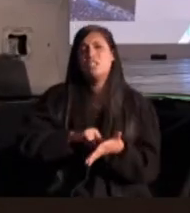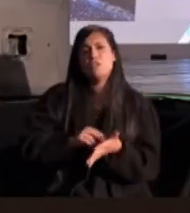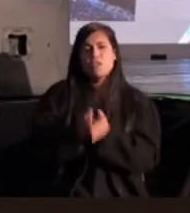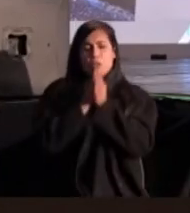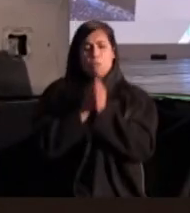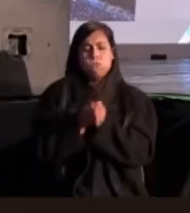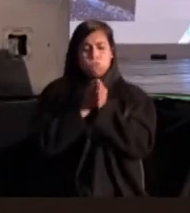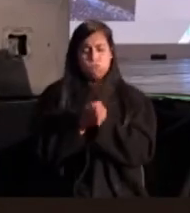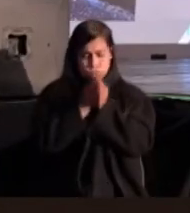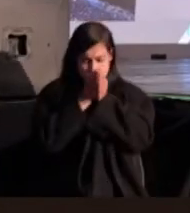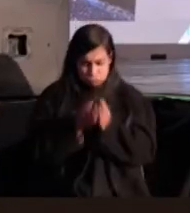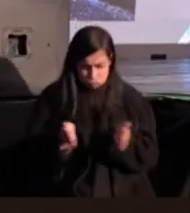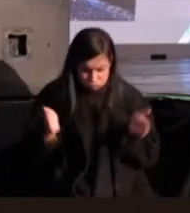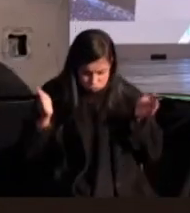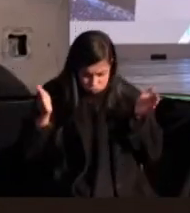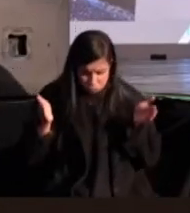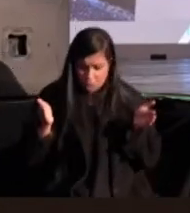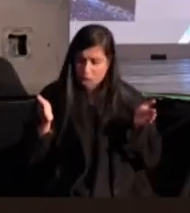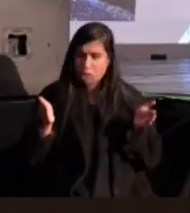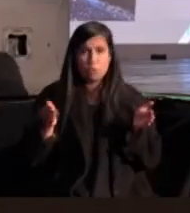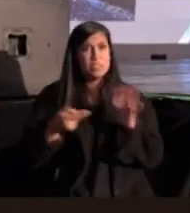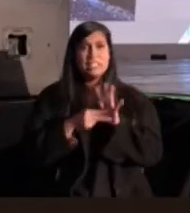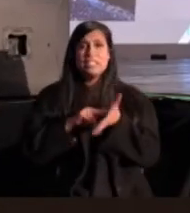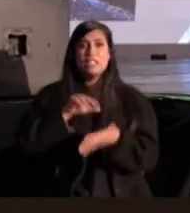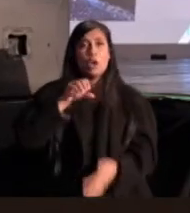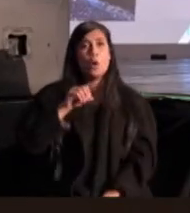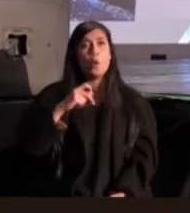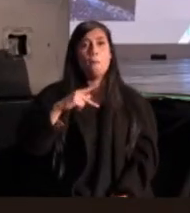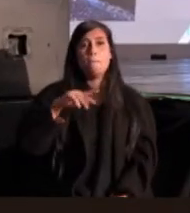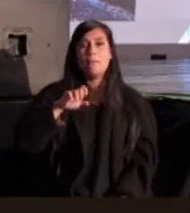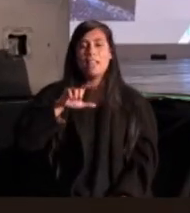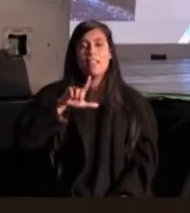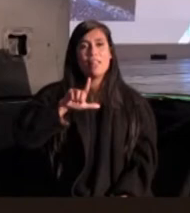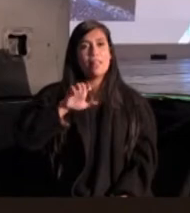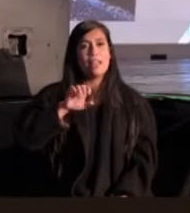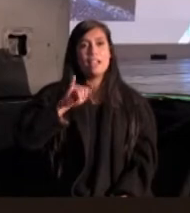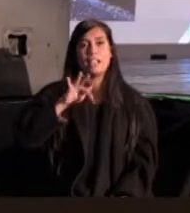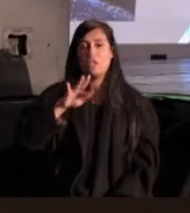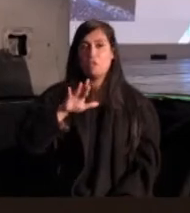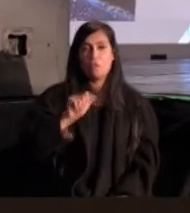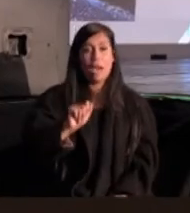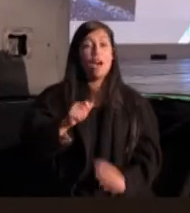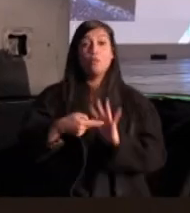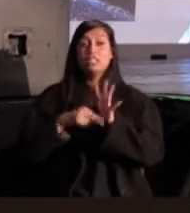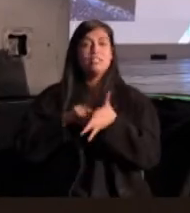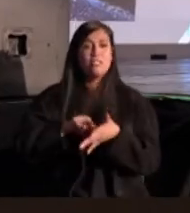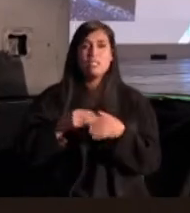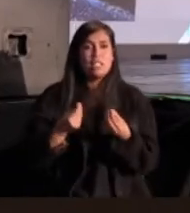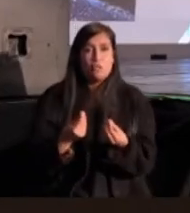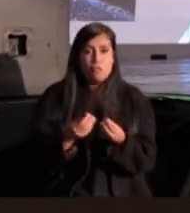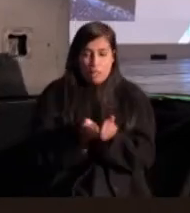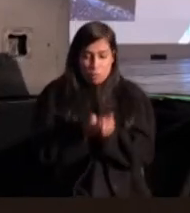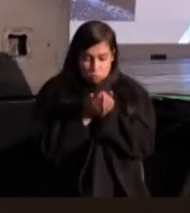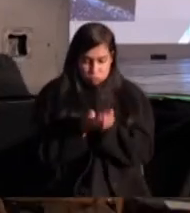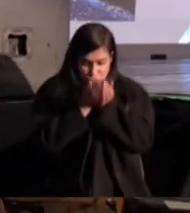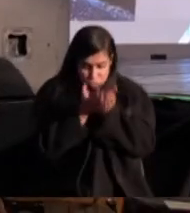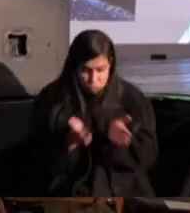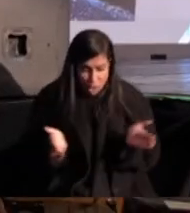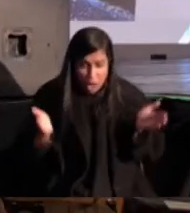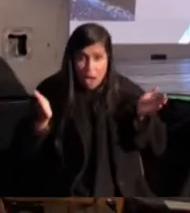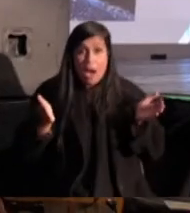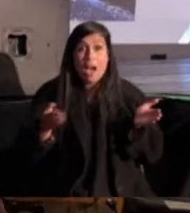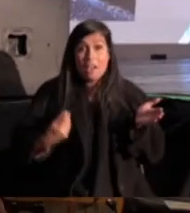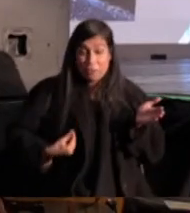os búzios? O que é o Opelê Ifá? São probabilidades. Se a gente tomar um caminho, vai dar em outros